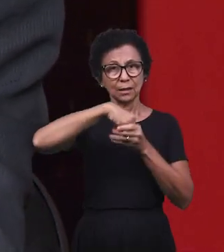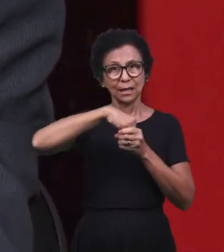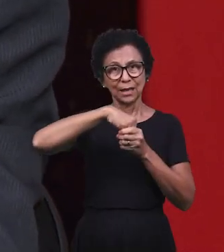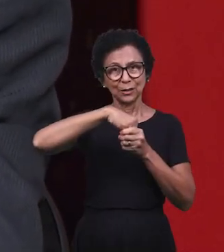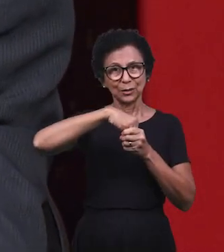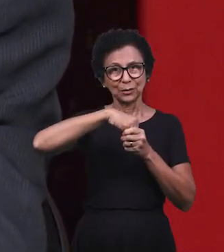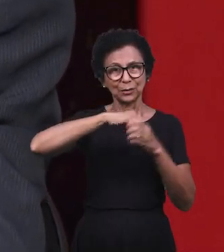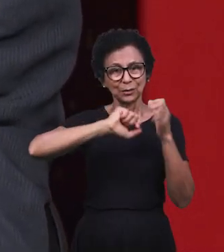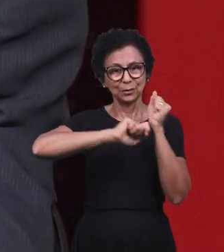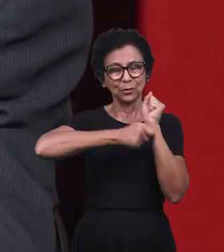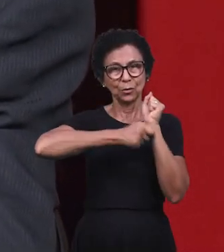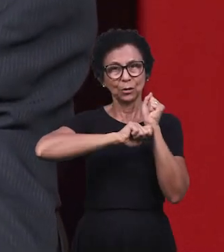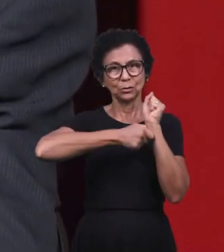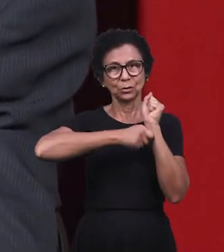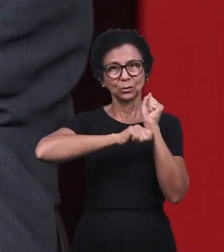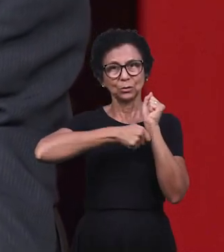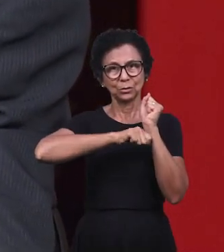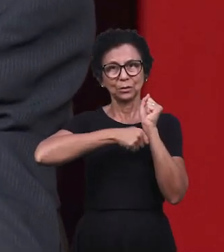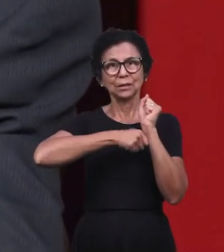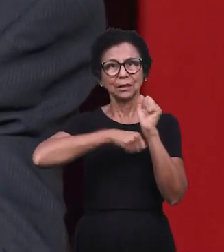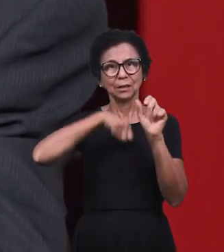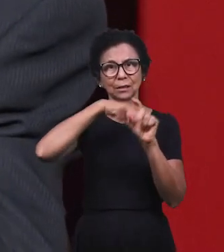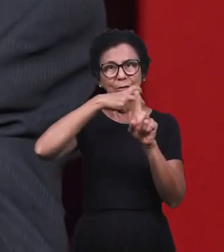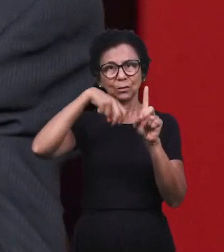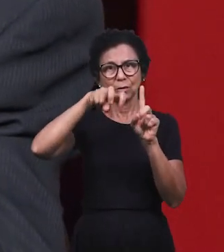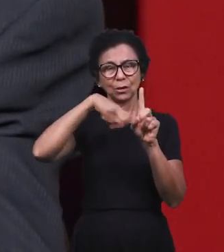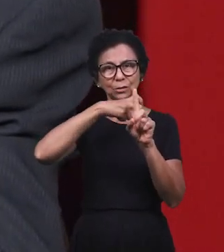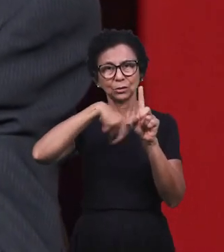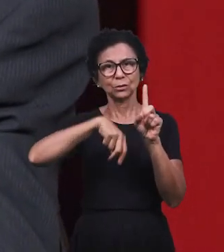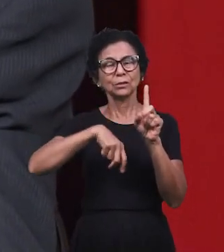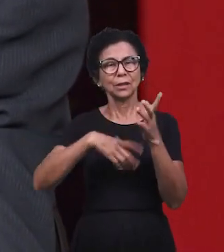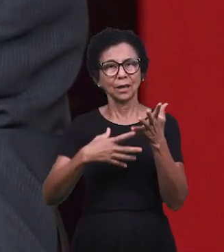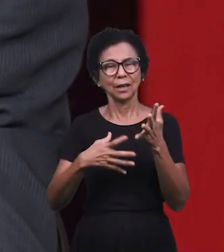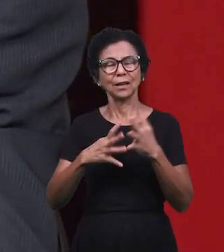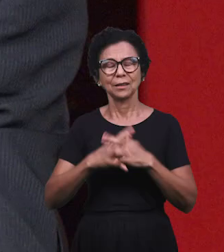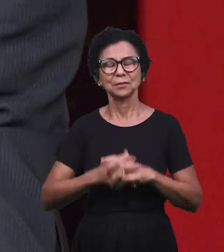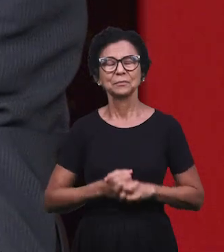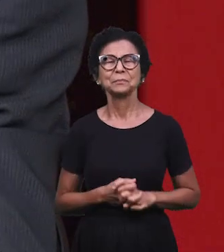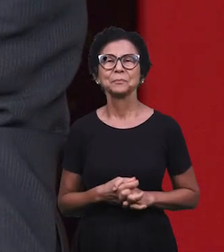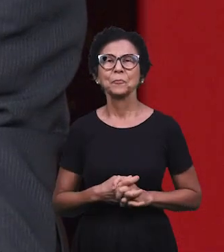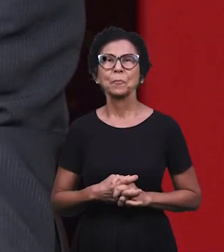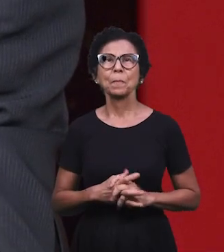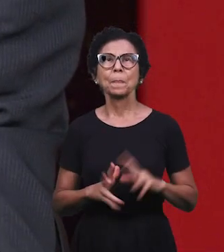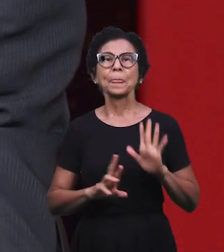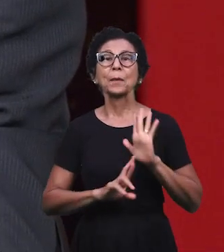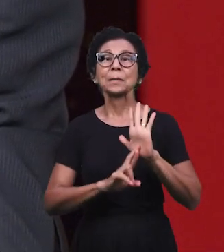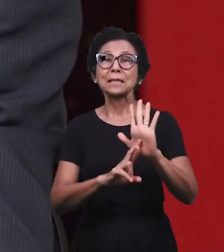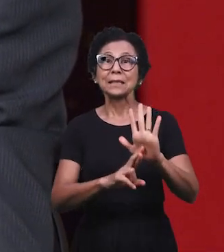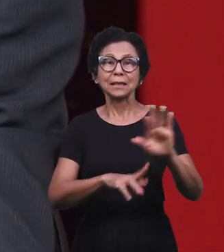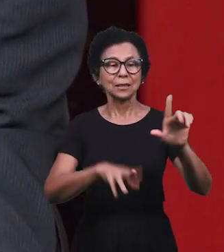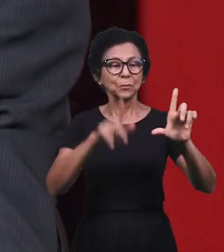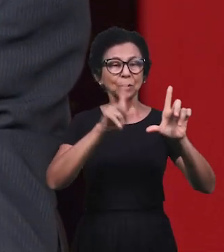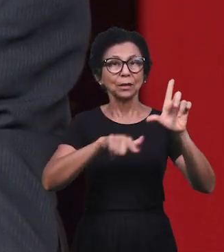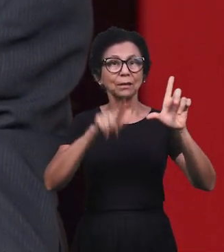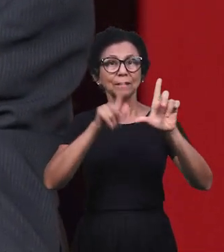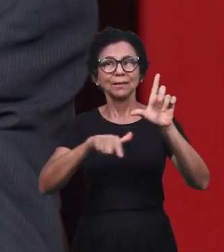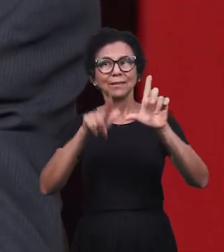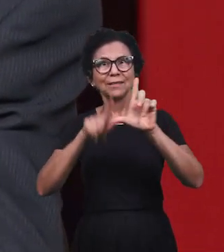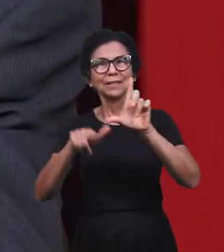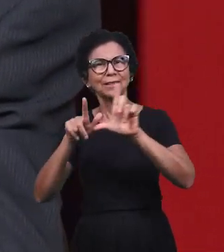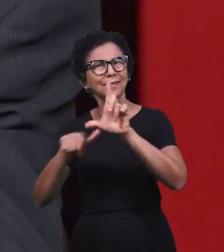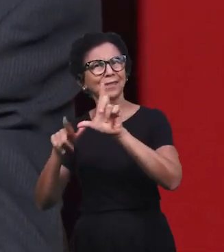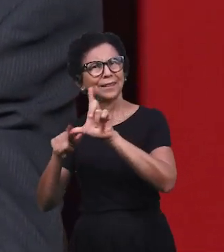né? É um código. Se puder até passar o outro, né, que são representados por letras. Né? Então, a gente